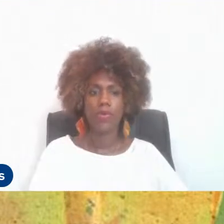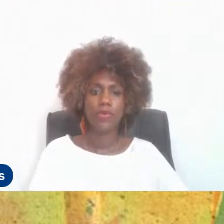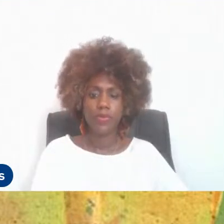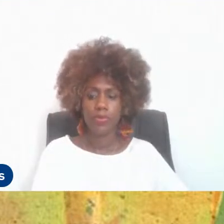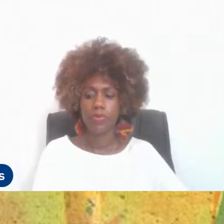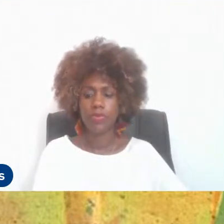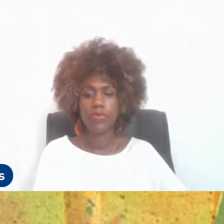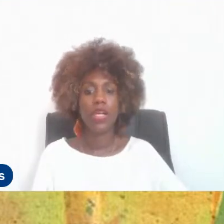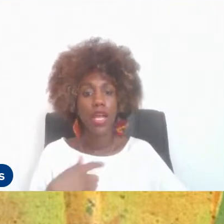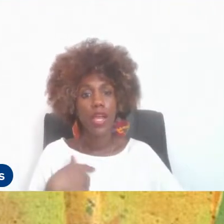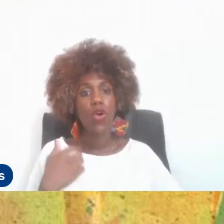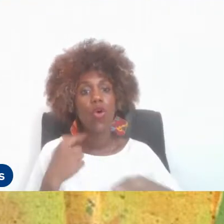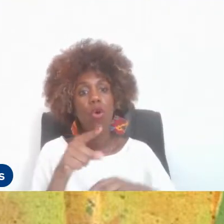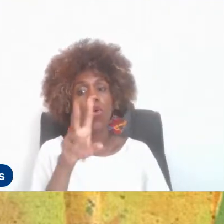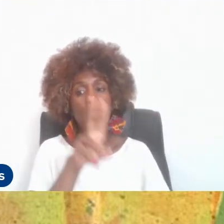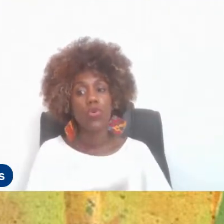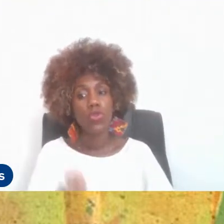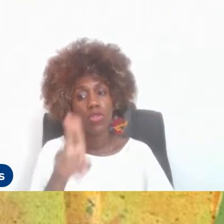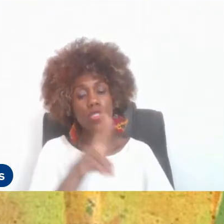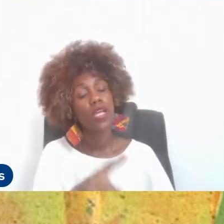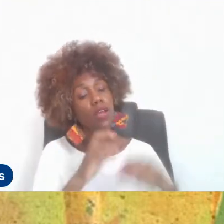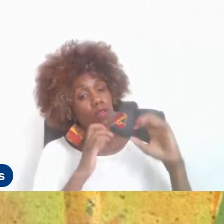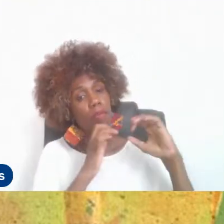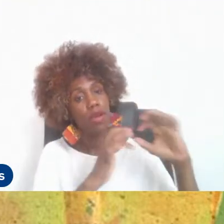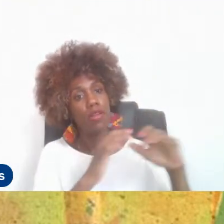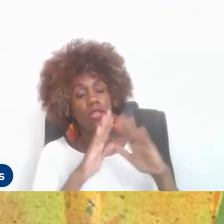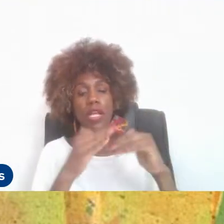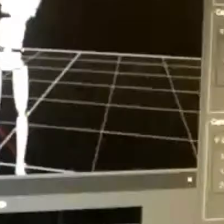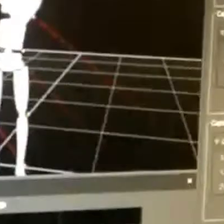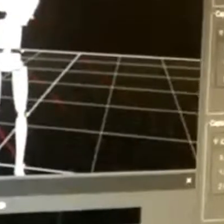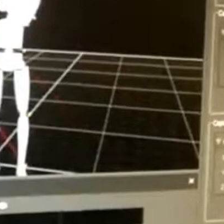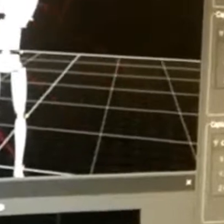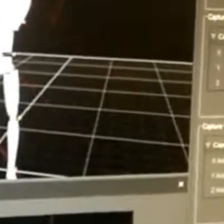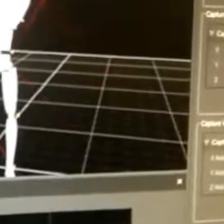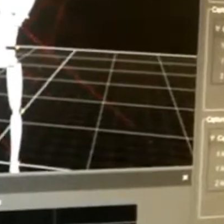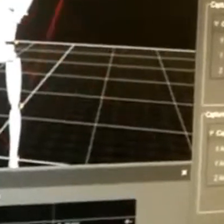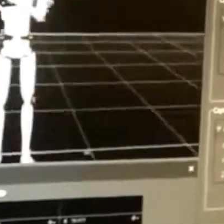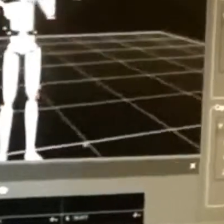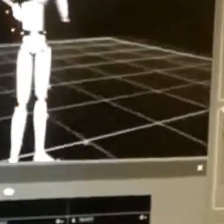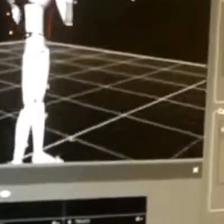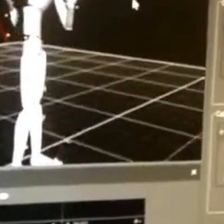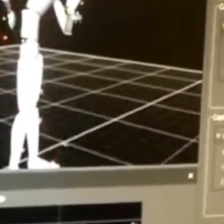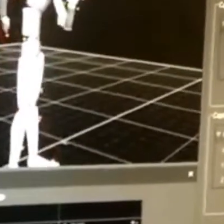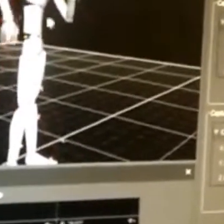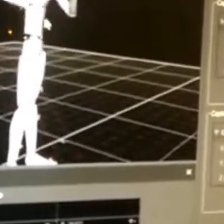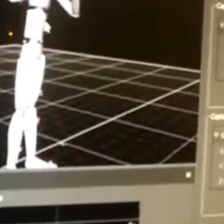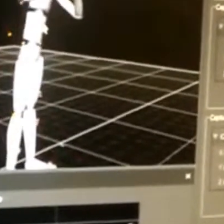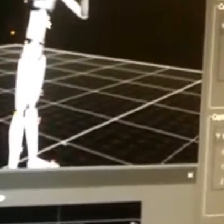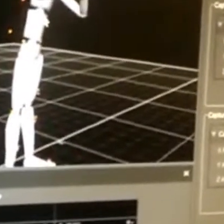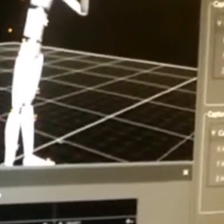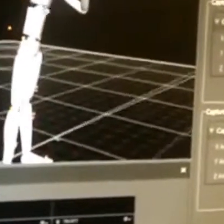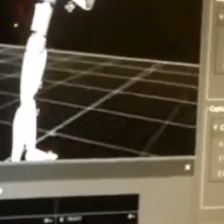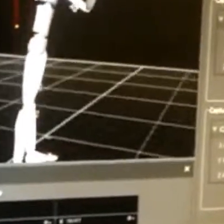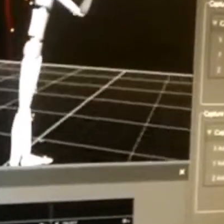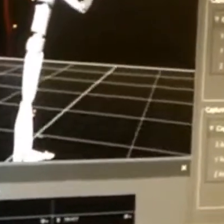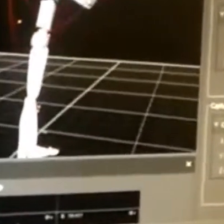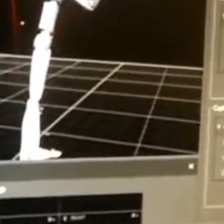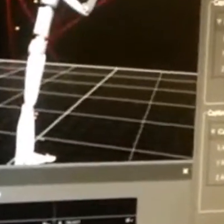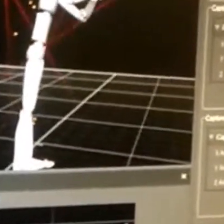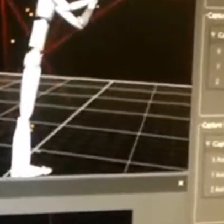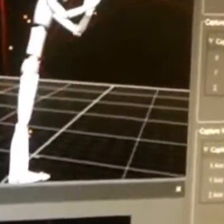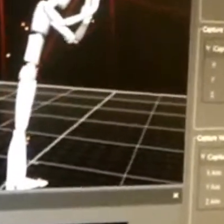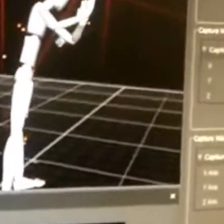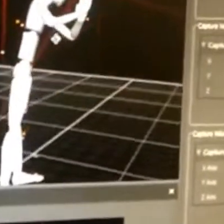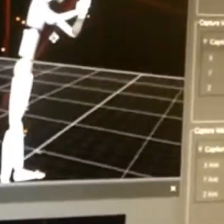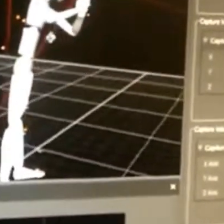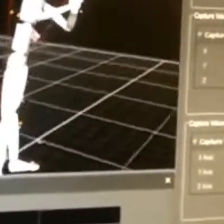Eu andei usando o aparelho da escola de música antes da pandemia, mas, enfim... com o aparelho de música eu teria que fazer isso aqui, ó.